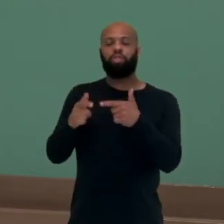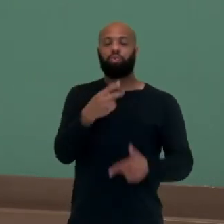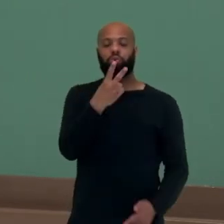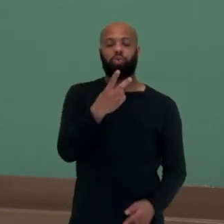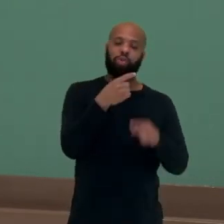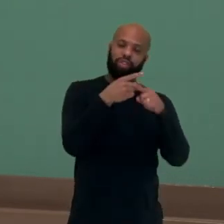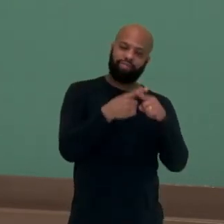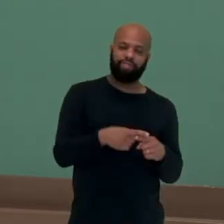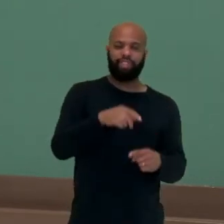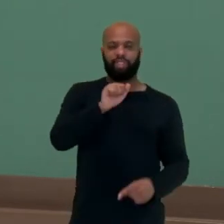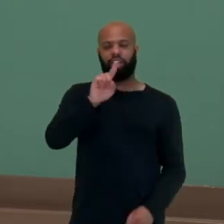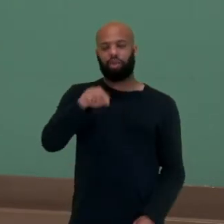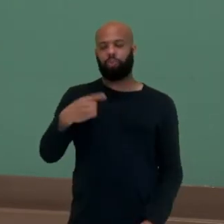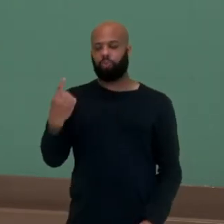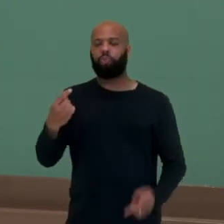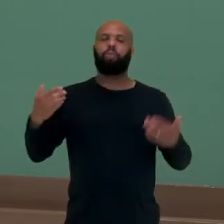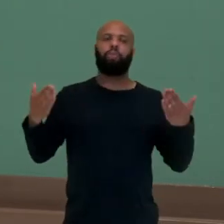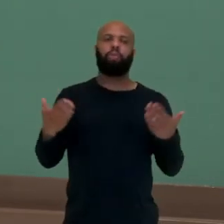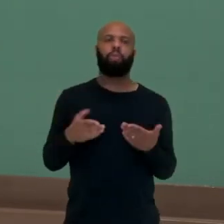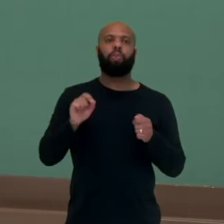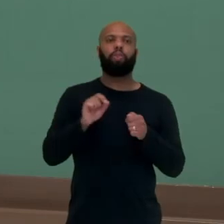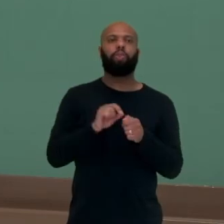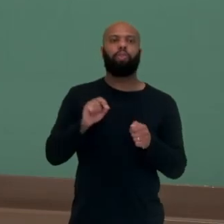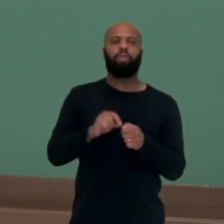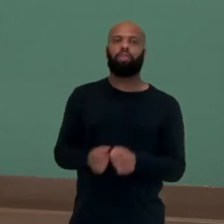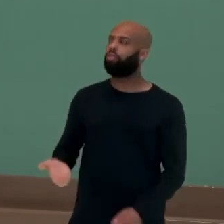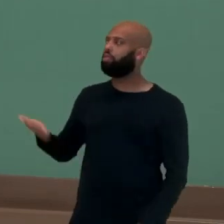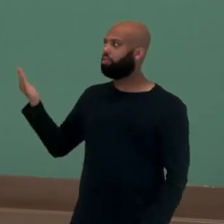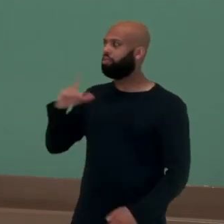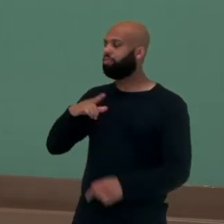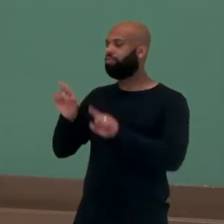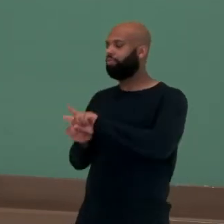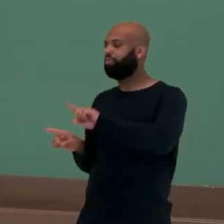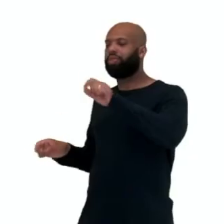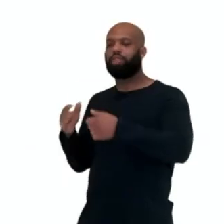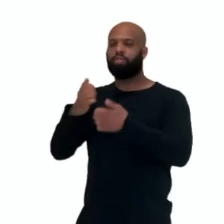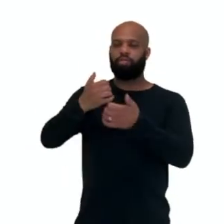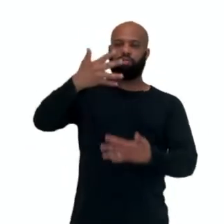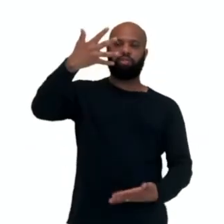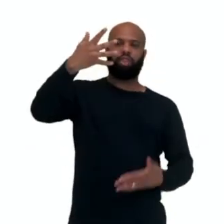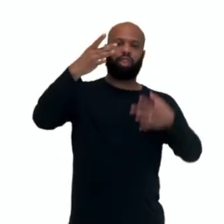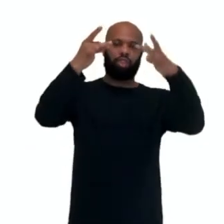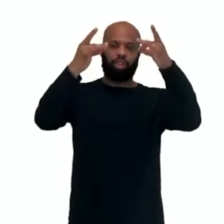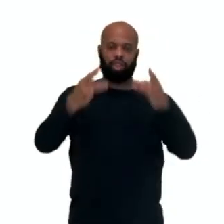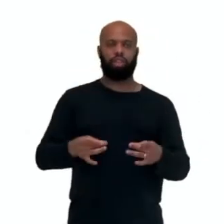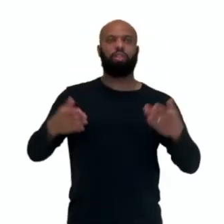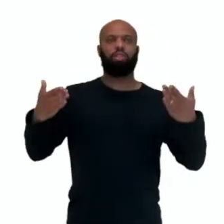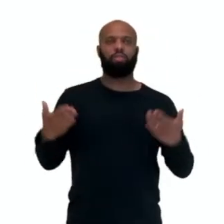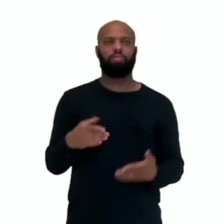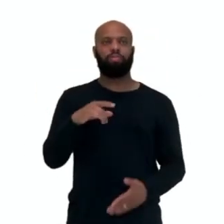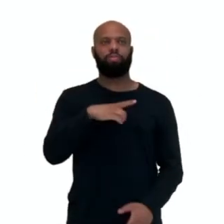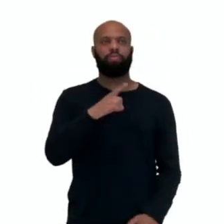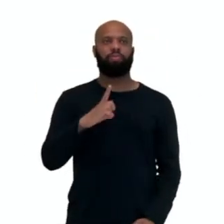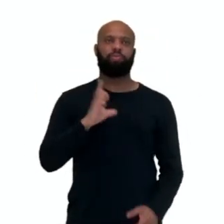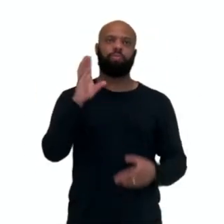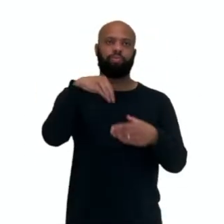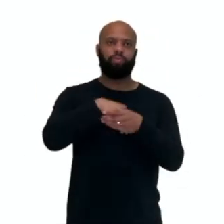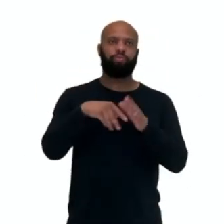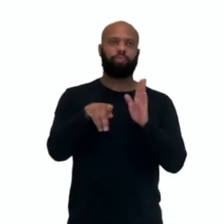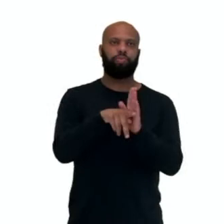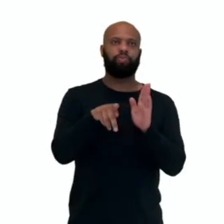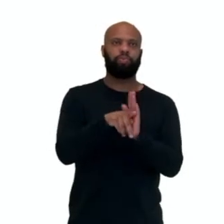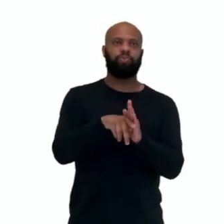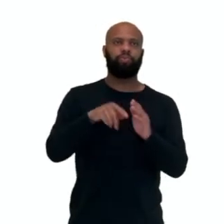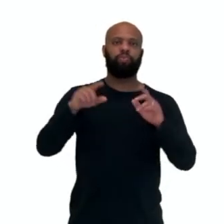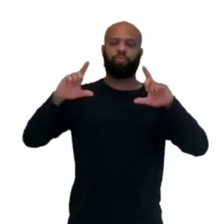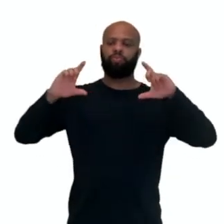que é 1. Resolvendo aqui as nossas operações, vamos ter aqui, dentro do parênteses, aqui